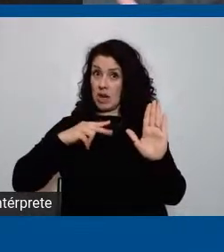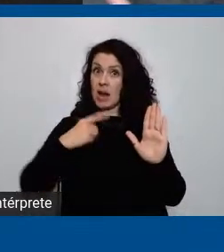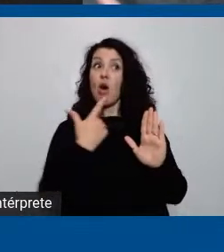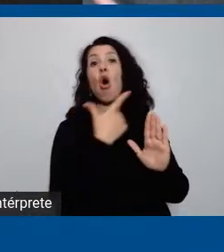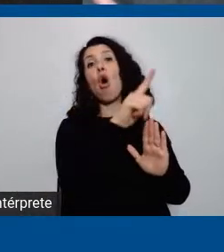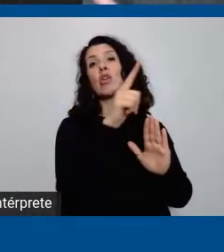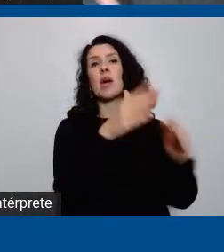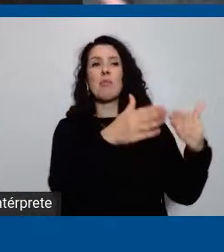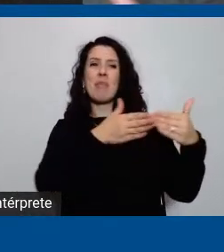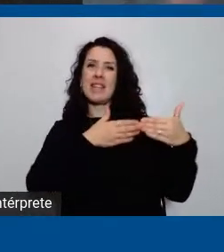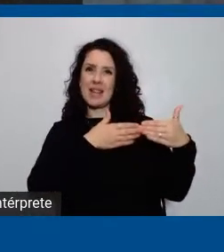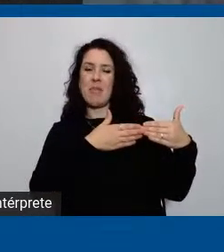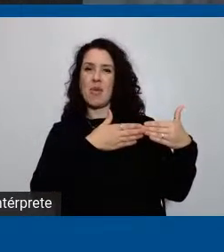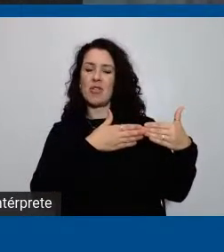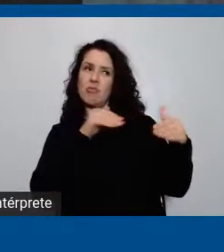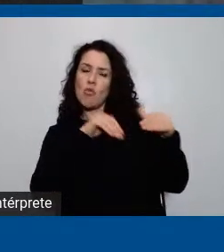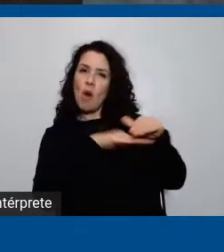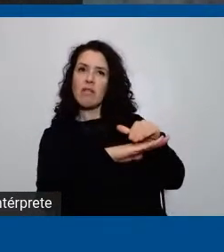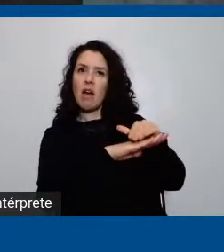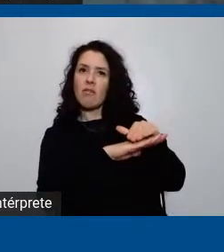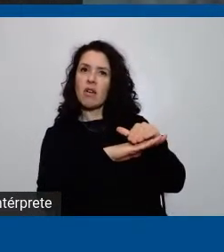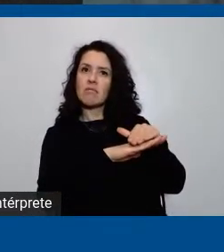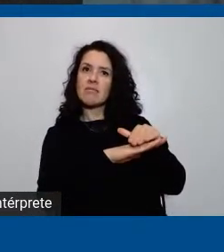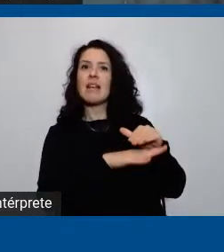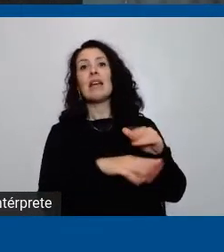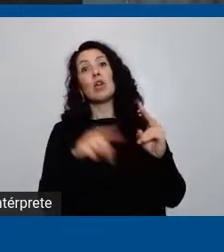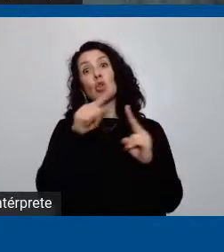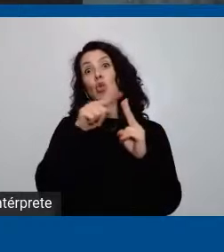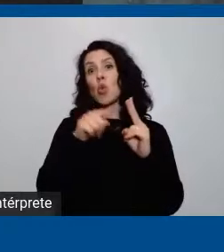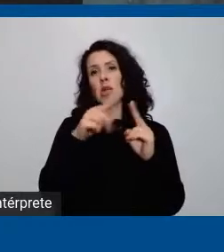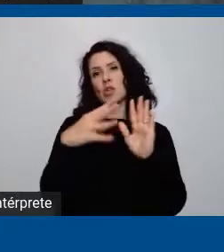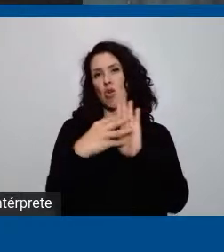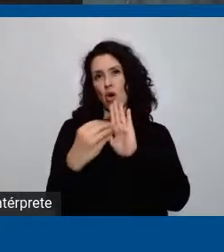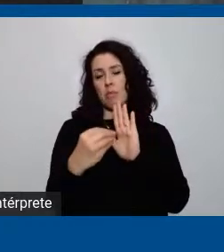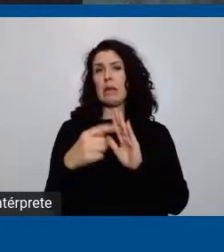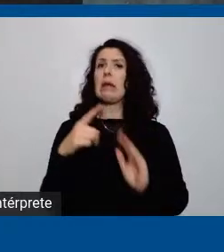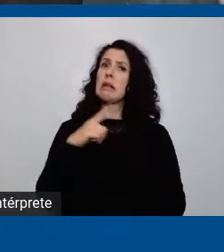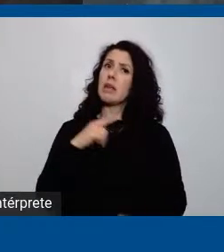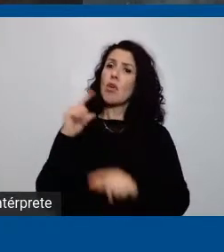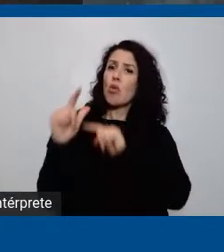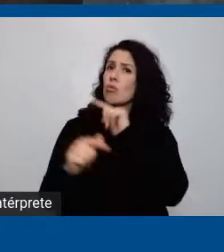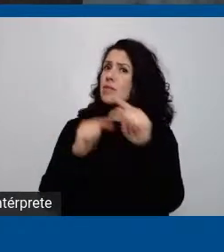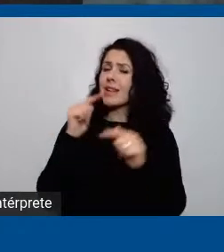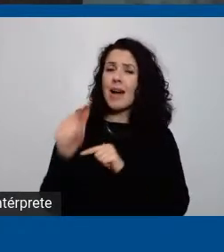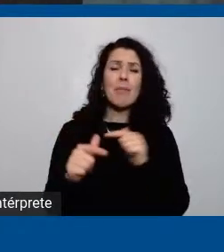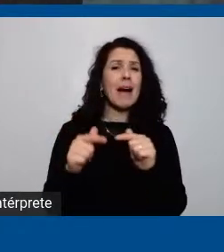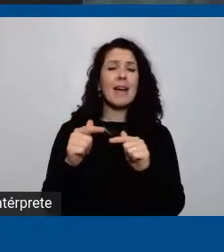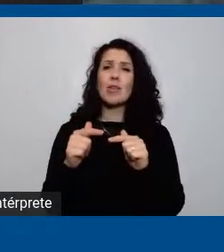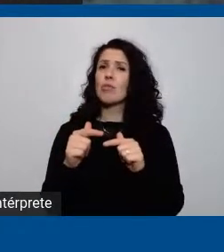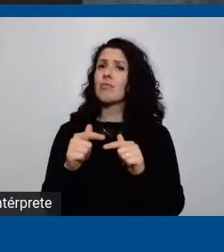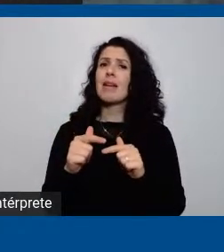para subsidiar o trabalho do patrimônio. Então, ele teve um trabalho assim, quase como o do